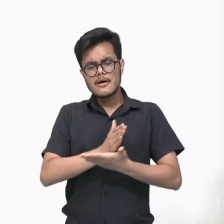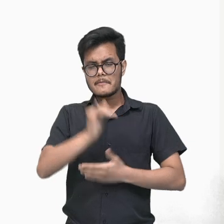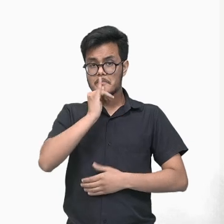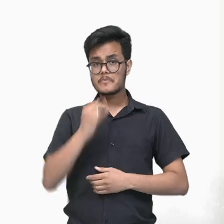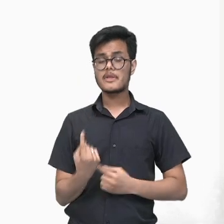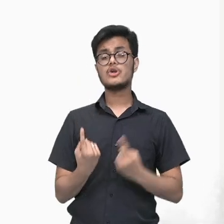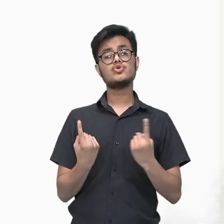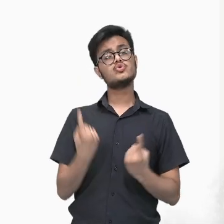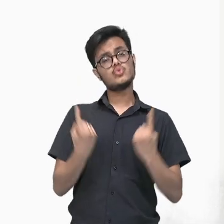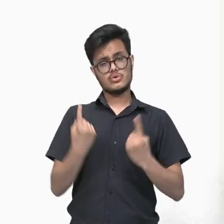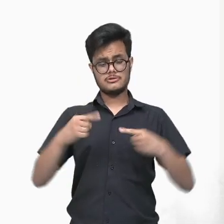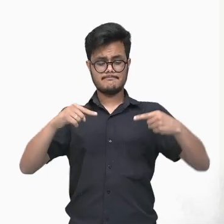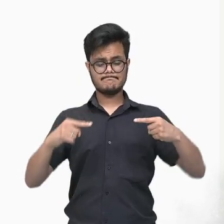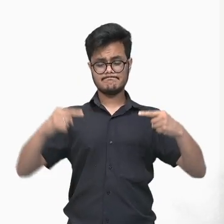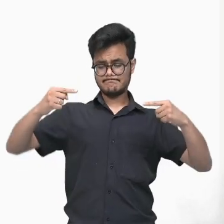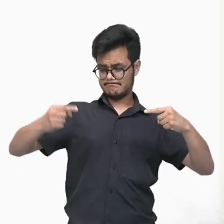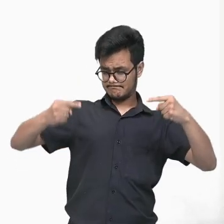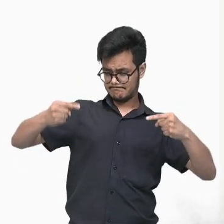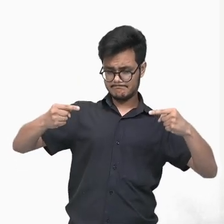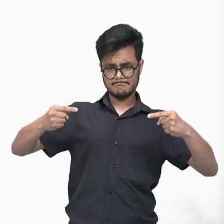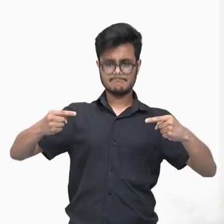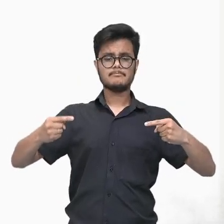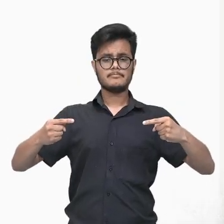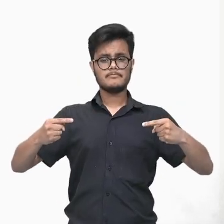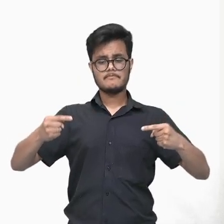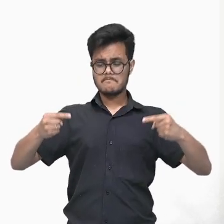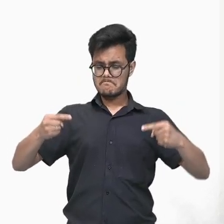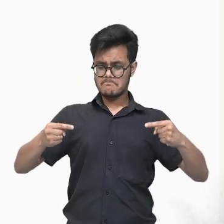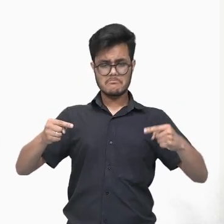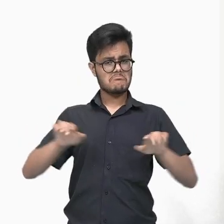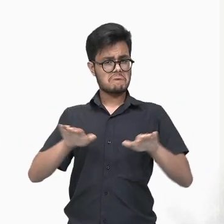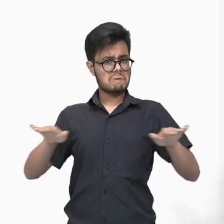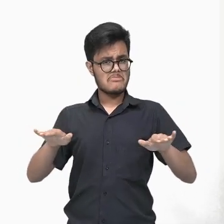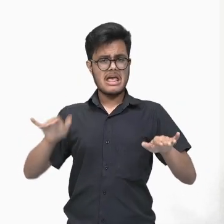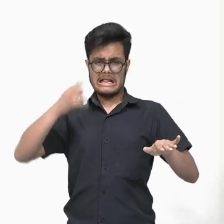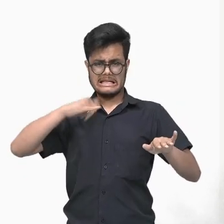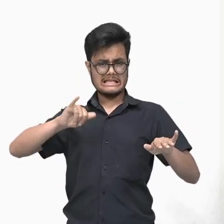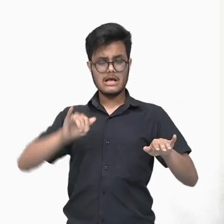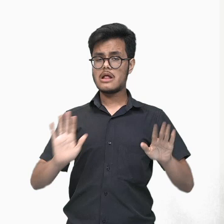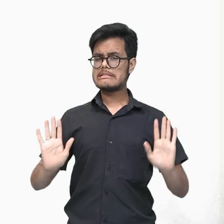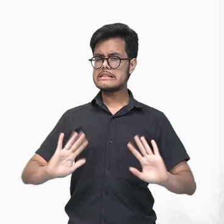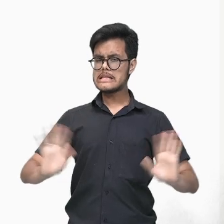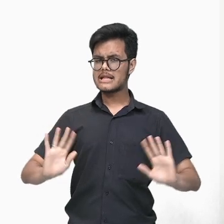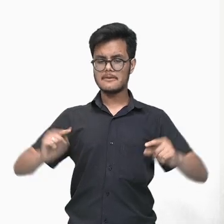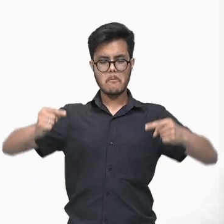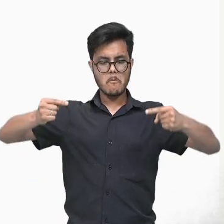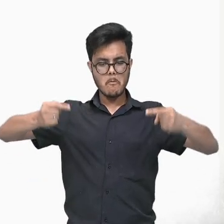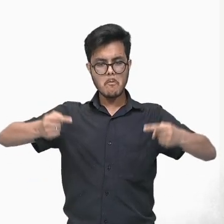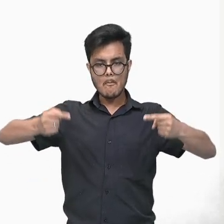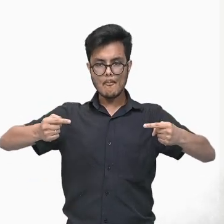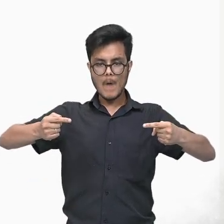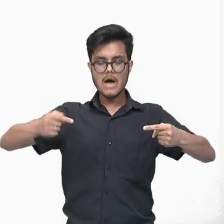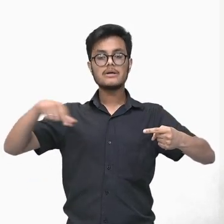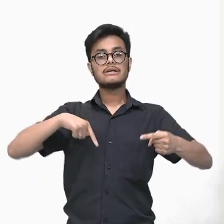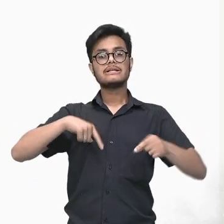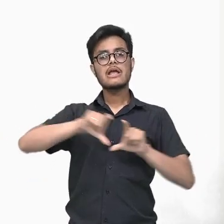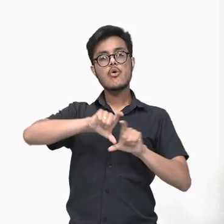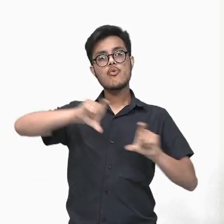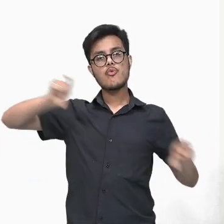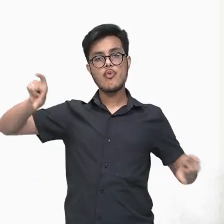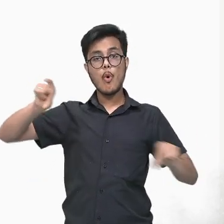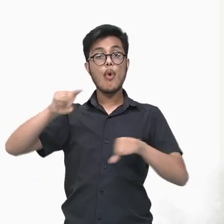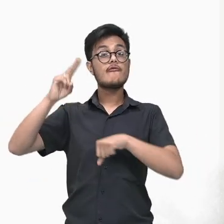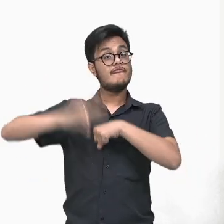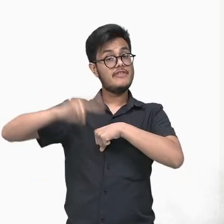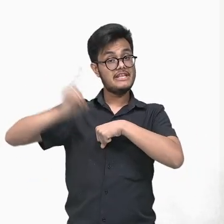corpos isolantes e eletricamente neutros. Observem comigo. Eu tenho um bastão de vidro,